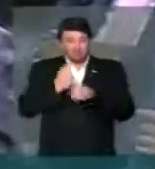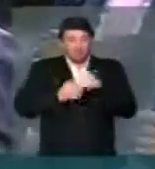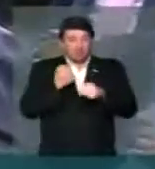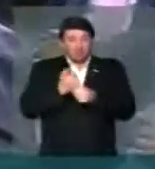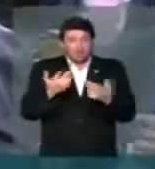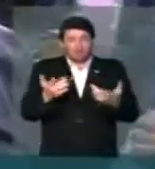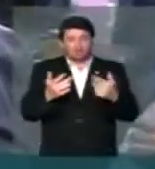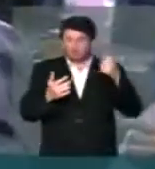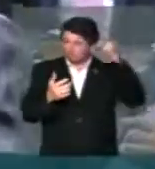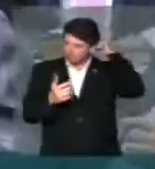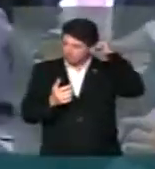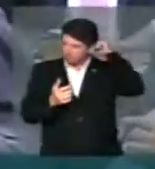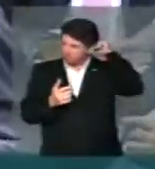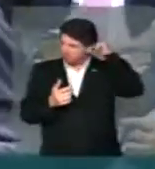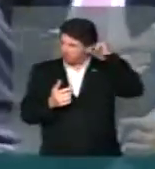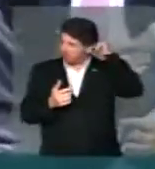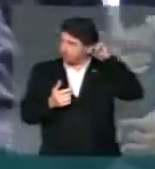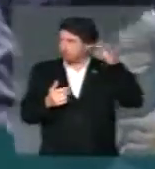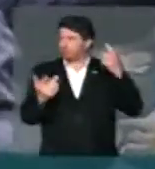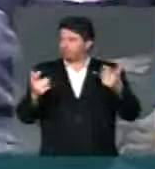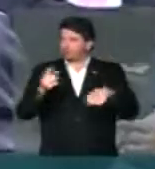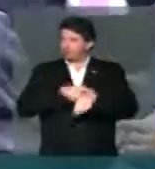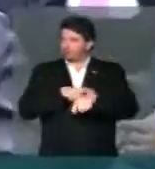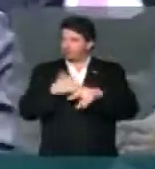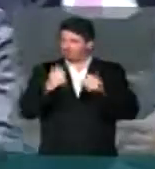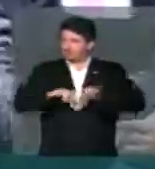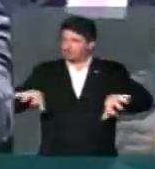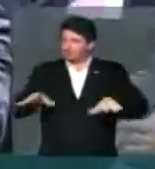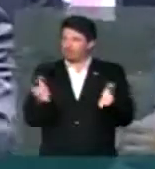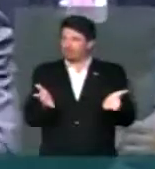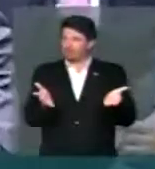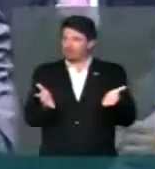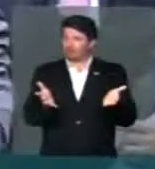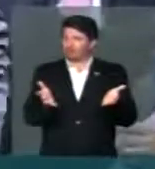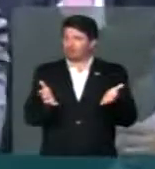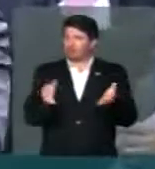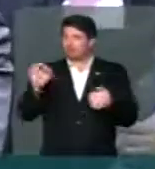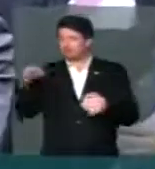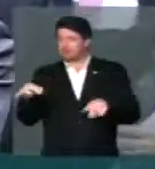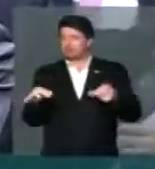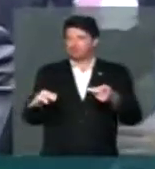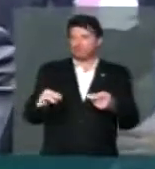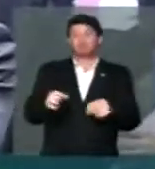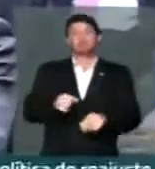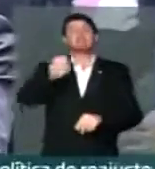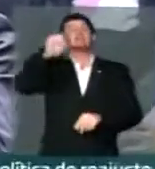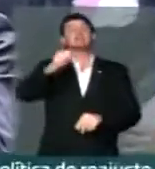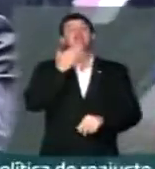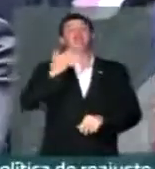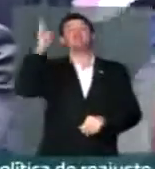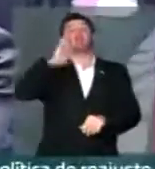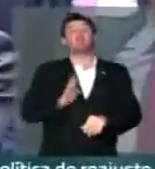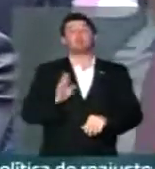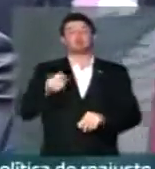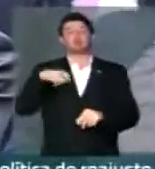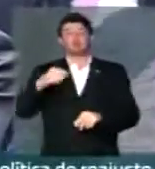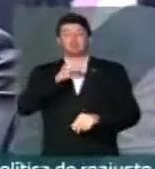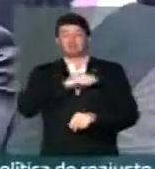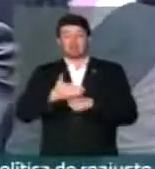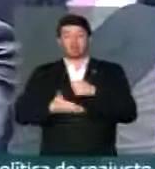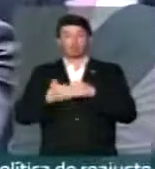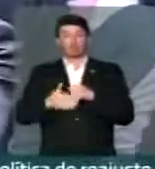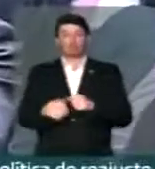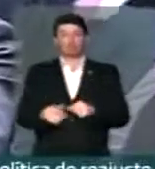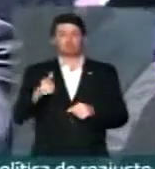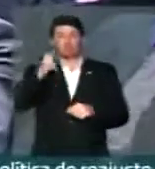ano para o trabalhador? Então, é a hora de separar o joio do trigo. É sim pelos trabalhadores do Brasil, especialmente quem ganha o salário